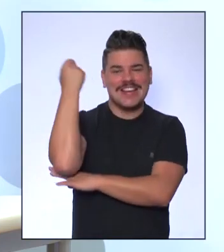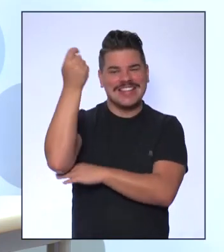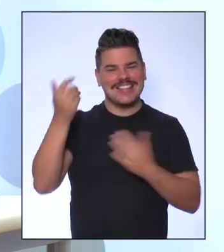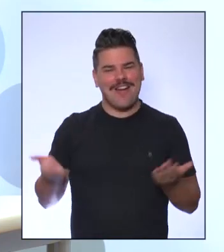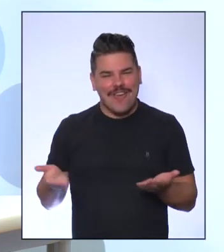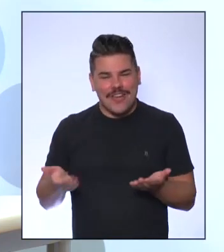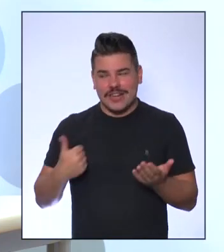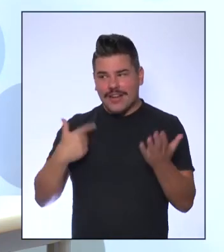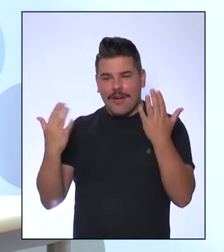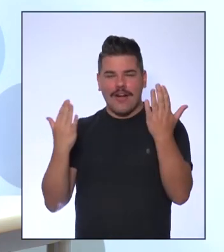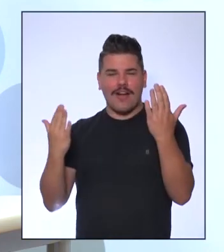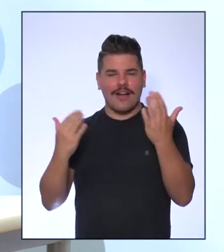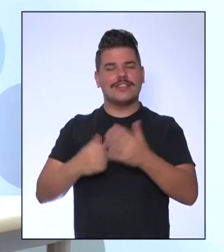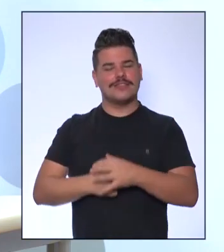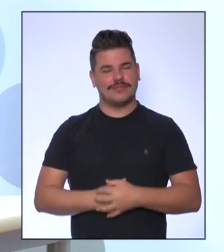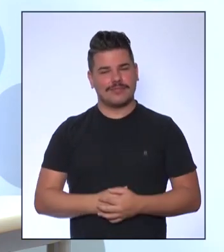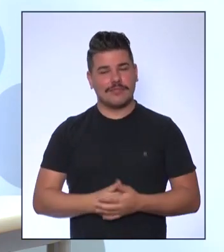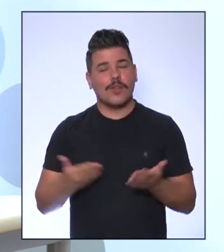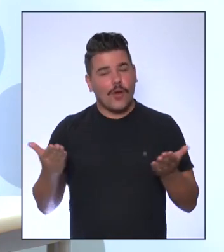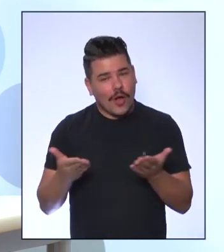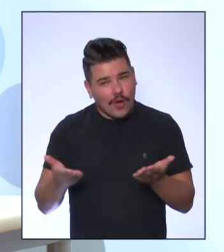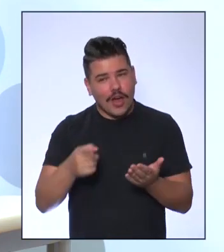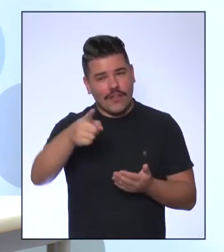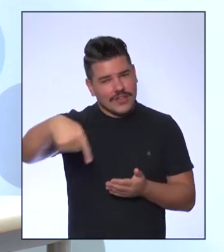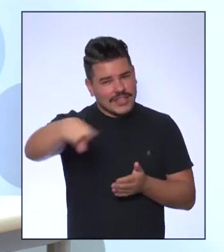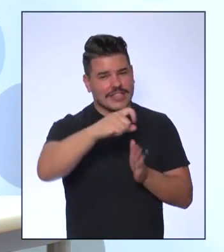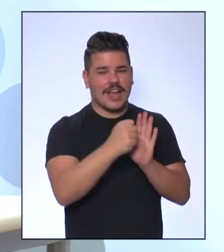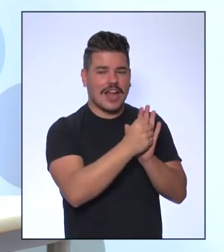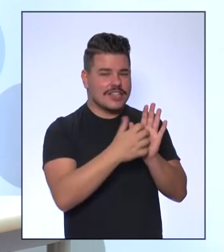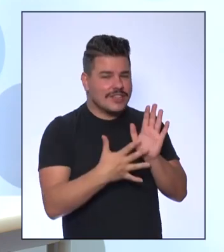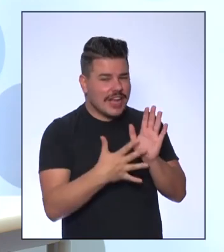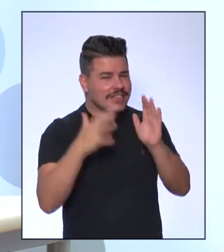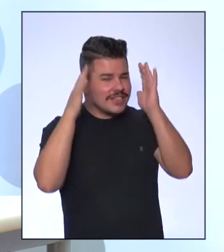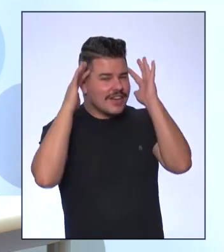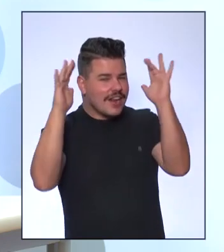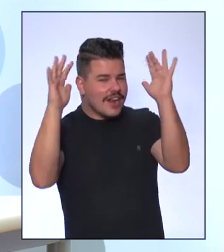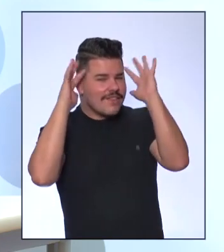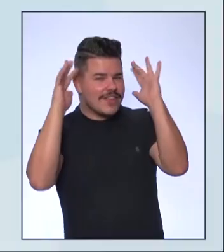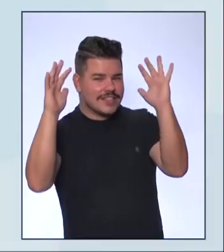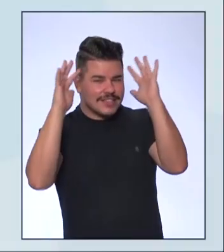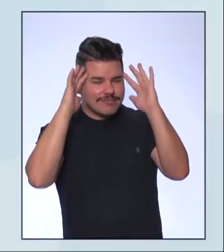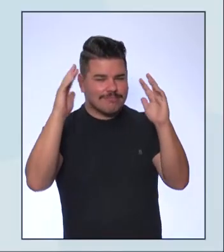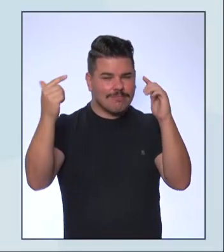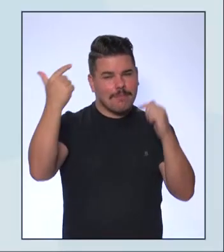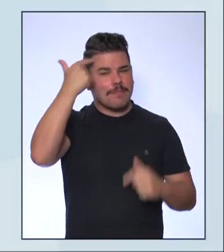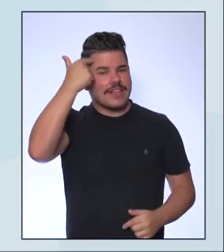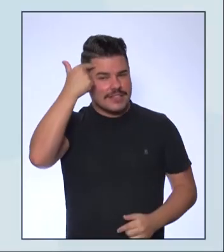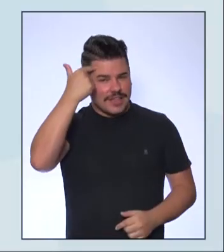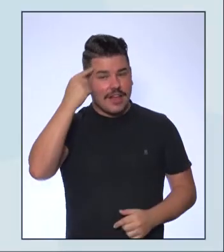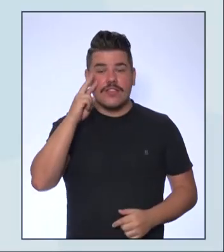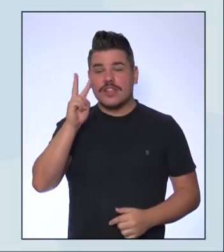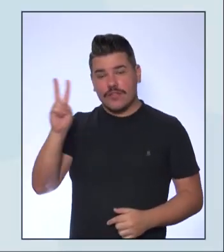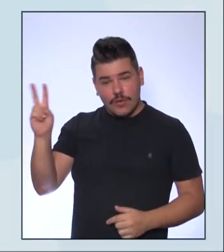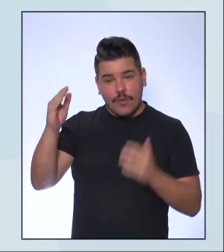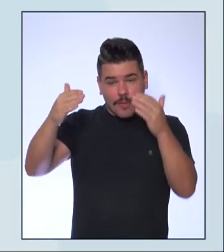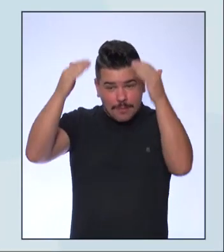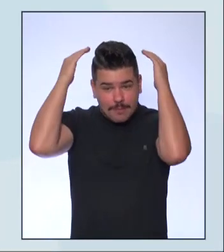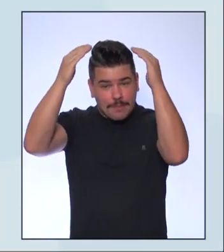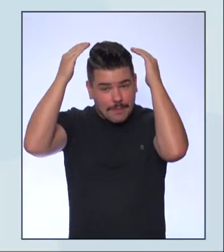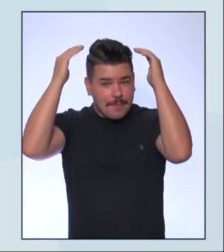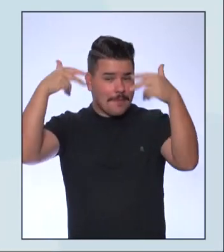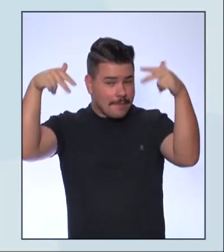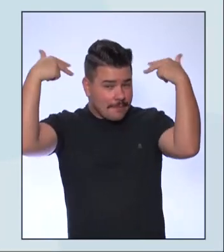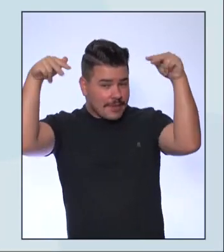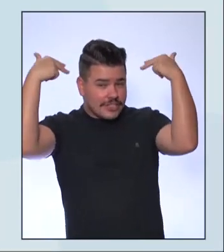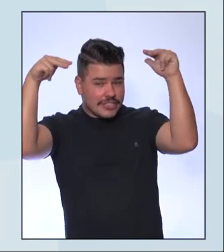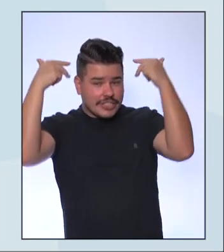Aqui a gente vai fazer uma atividade de reflexão. Qual é a atividade de reflexão? Vocês viram ali o Bexiga, um